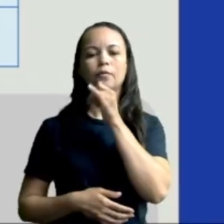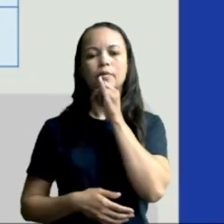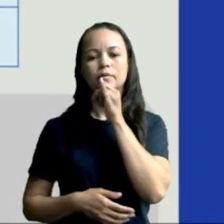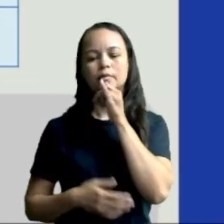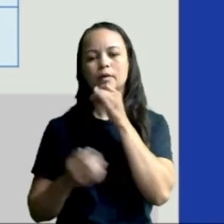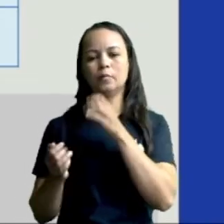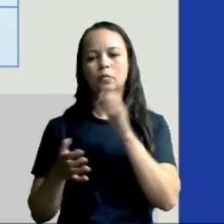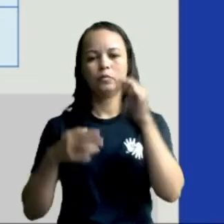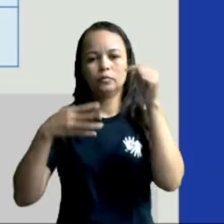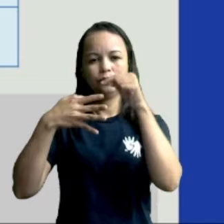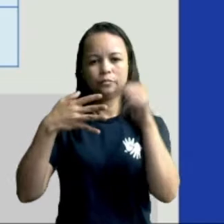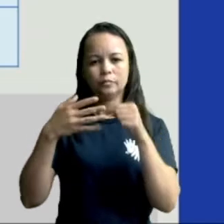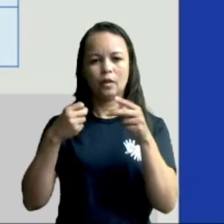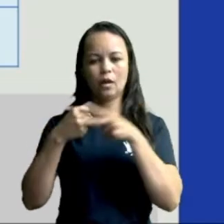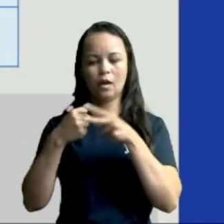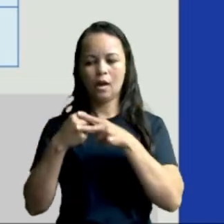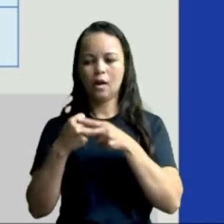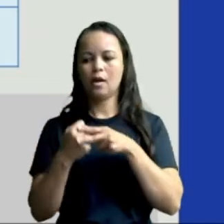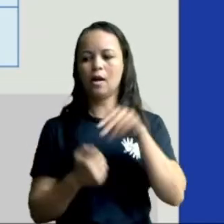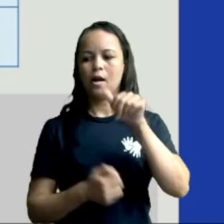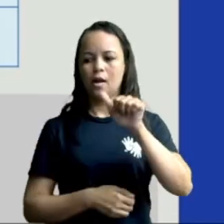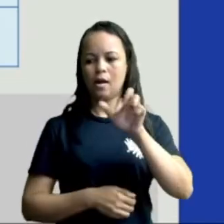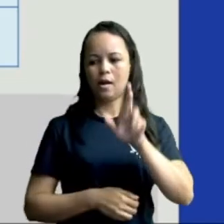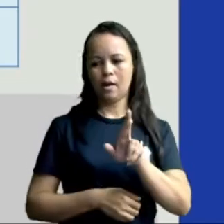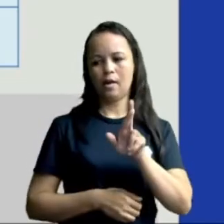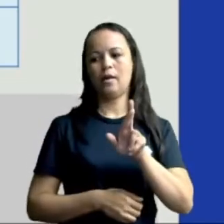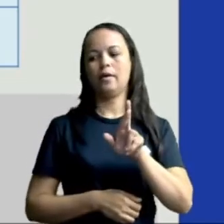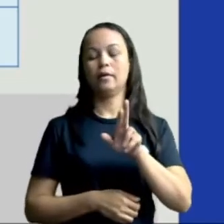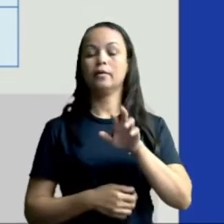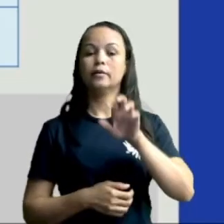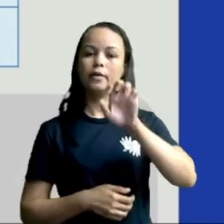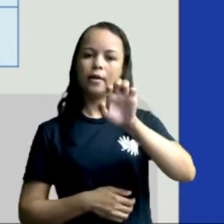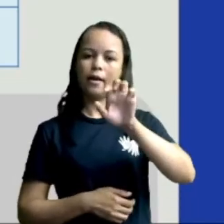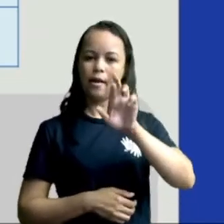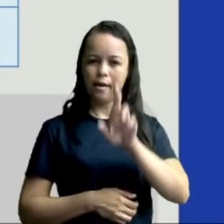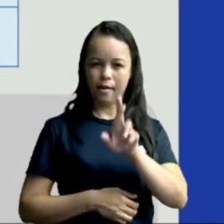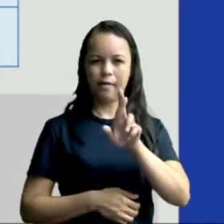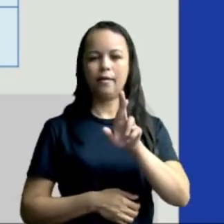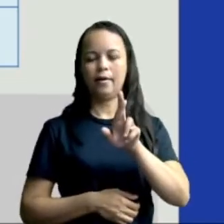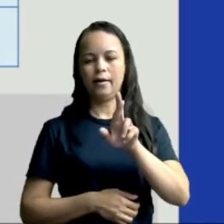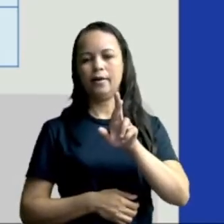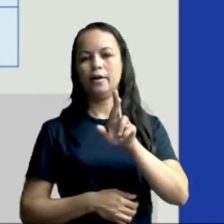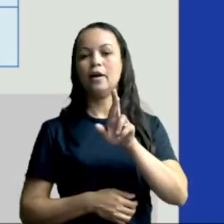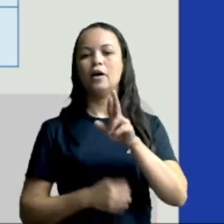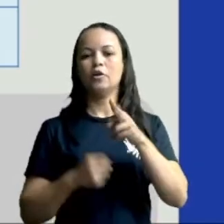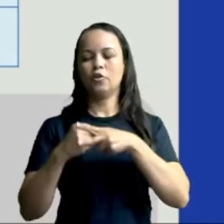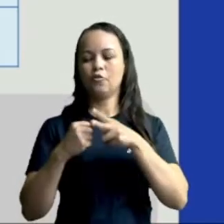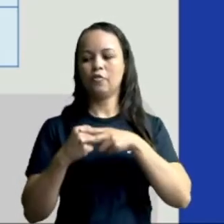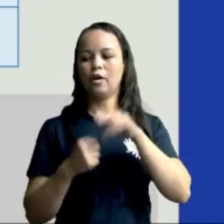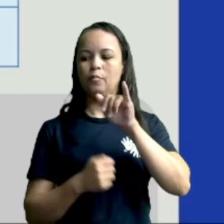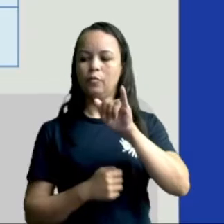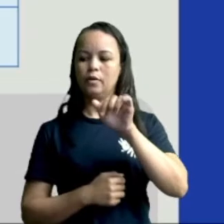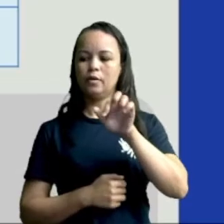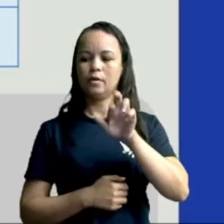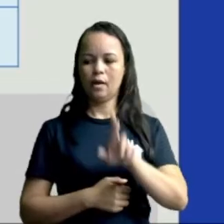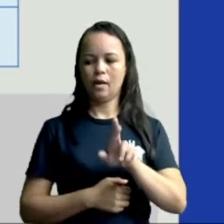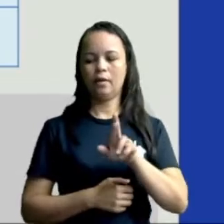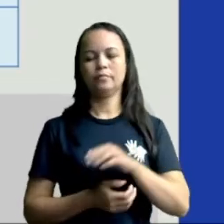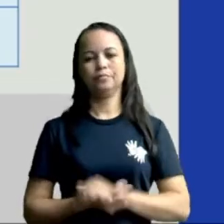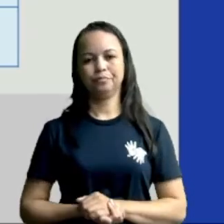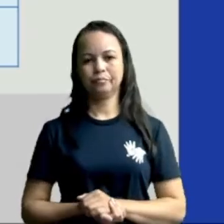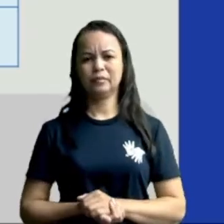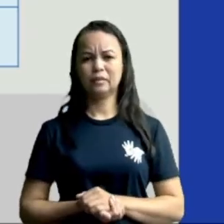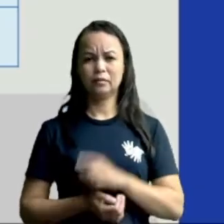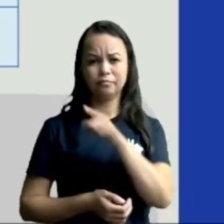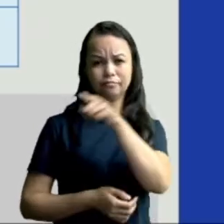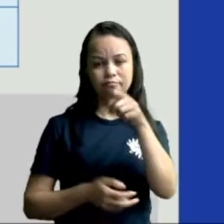cada verbo. Um verbo terminado em AR, um verbo terminado em ER e um verbo terminado em IR. E vocês